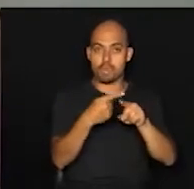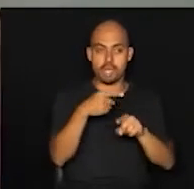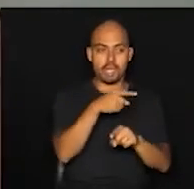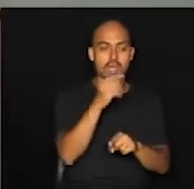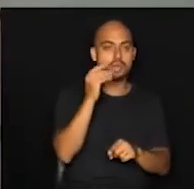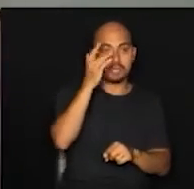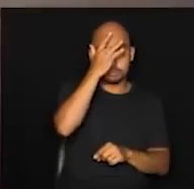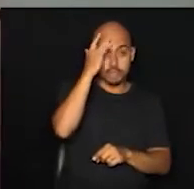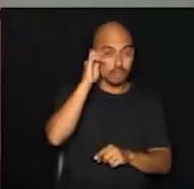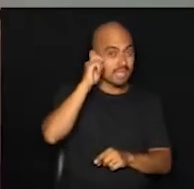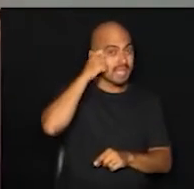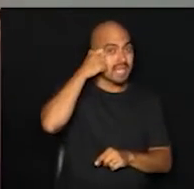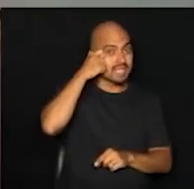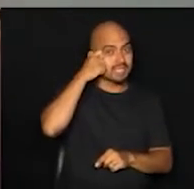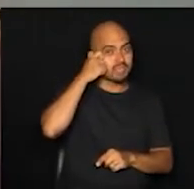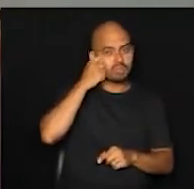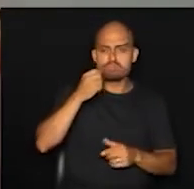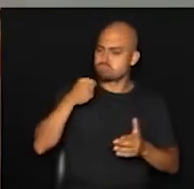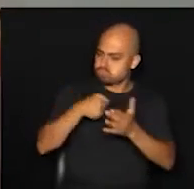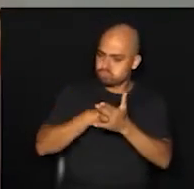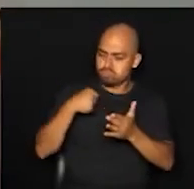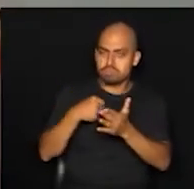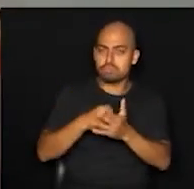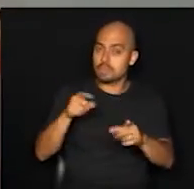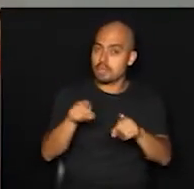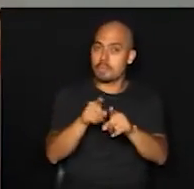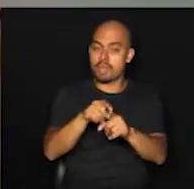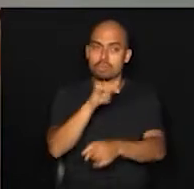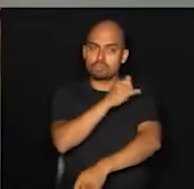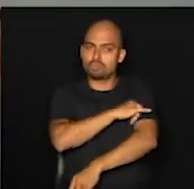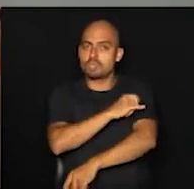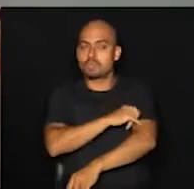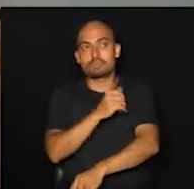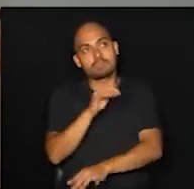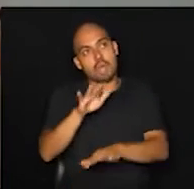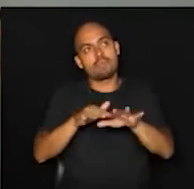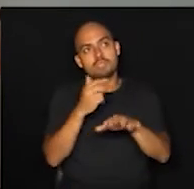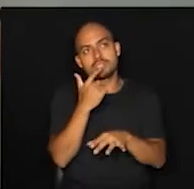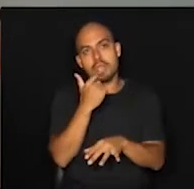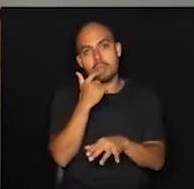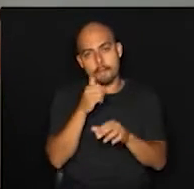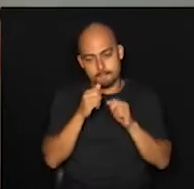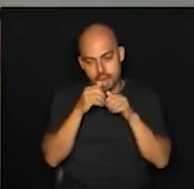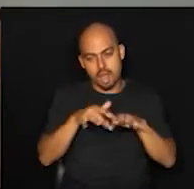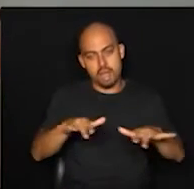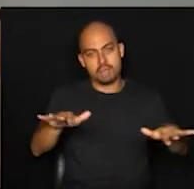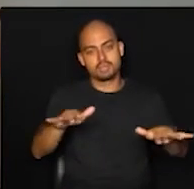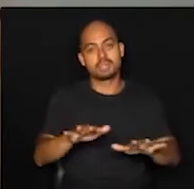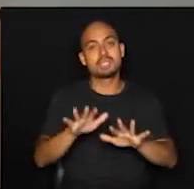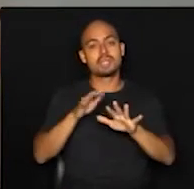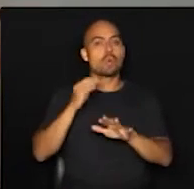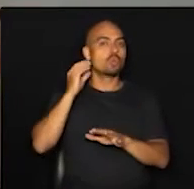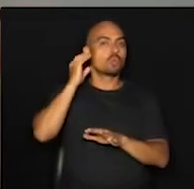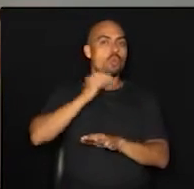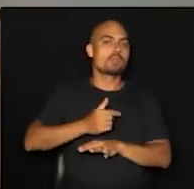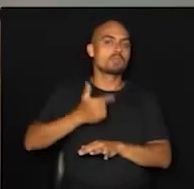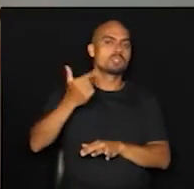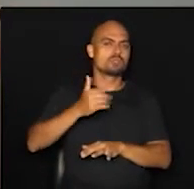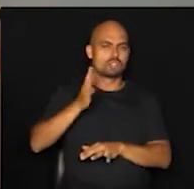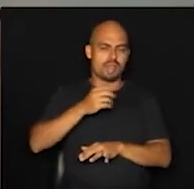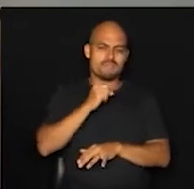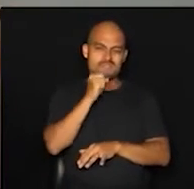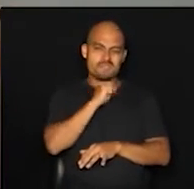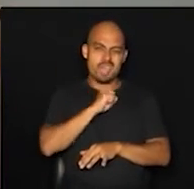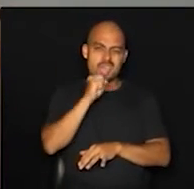lutar também. Ia ser um banho de sangue no Rio de Janeiro. Aí, Dom Pedro II, que já estava muito velho, débil, decrépito,